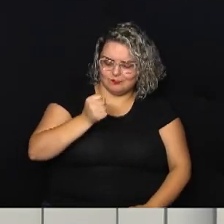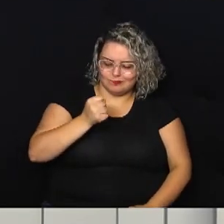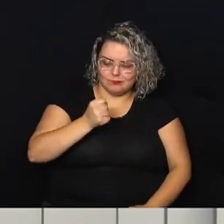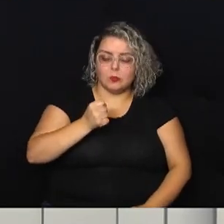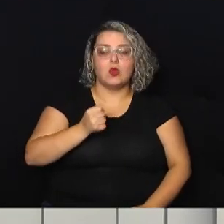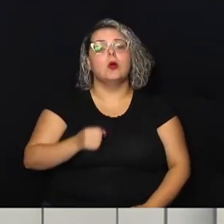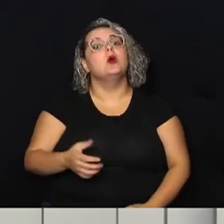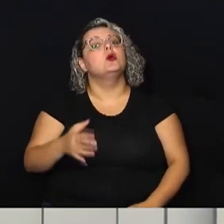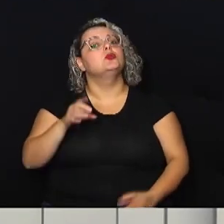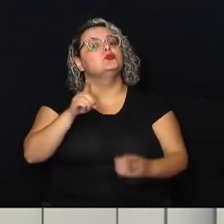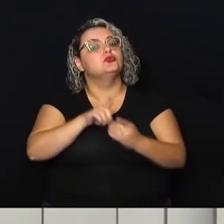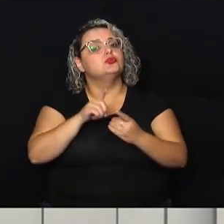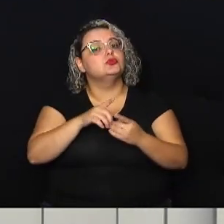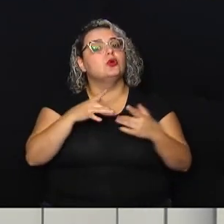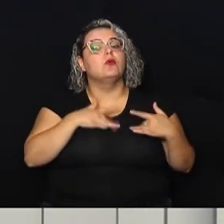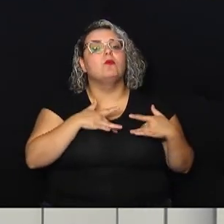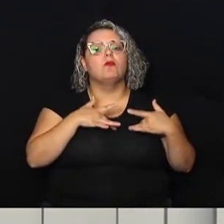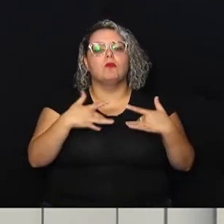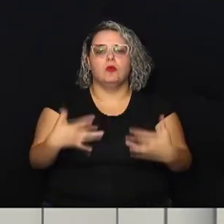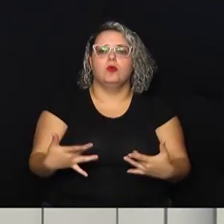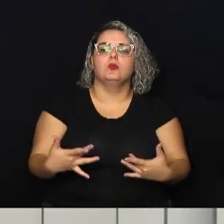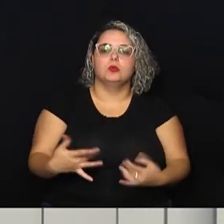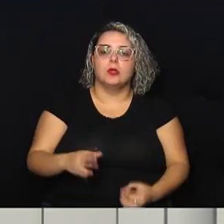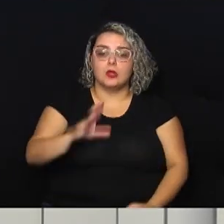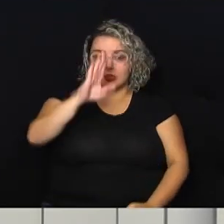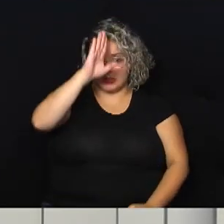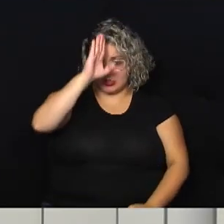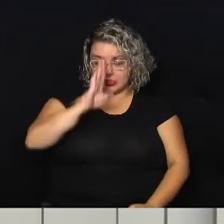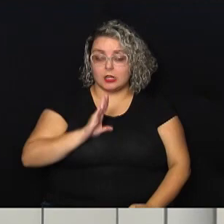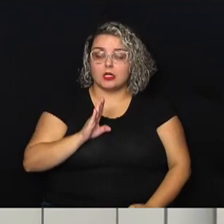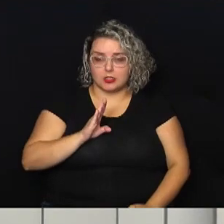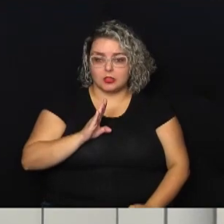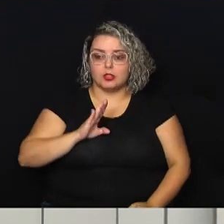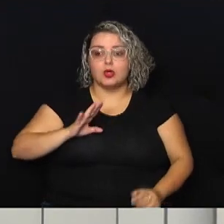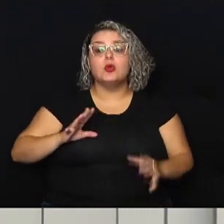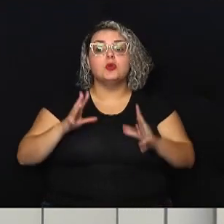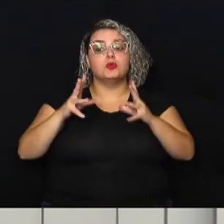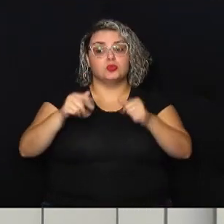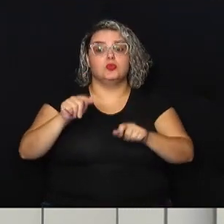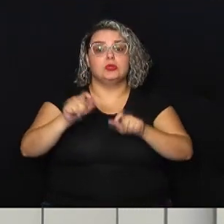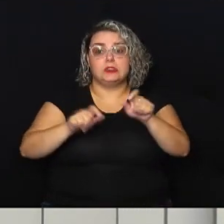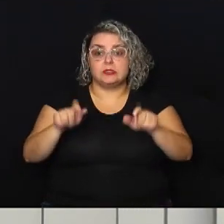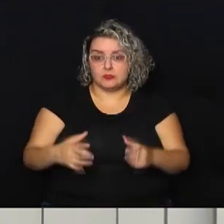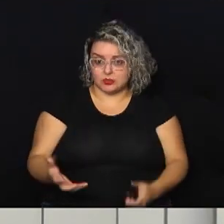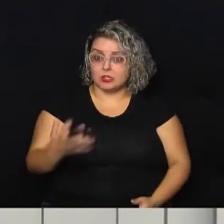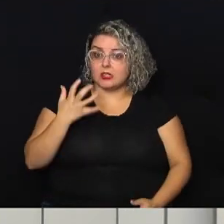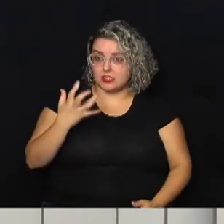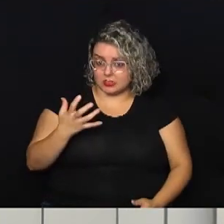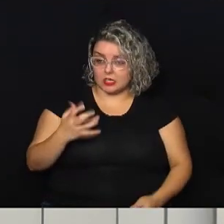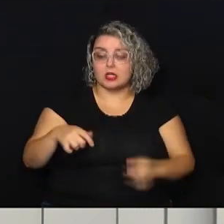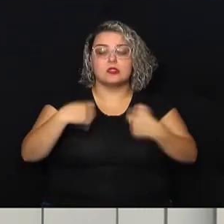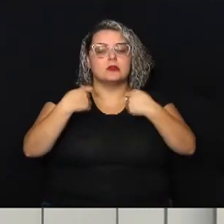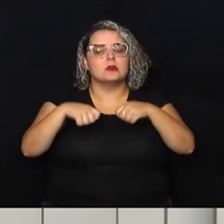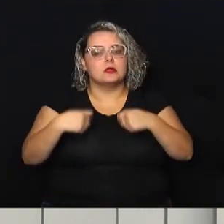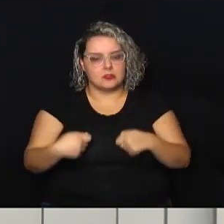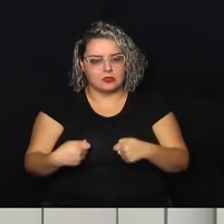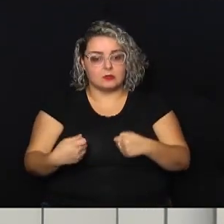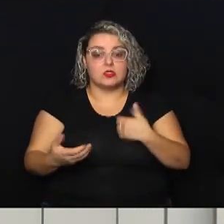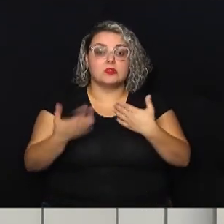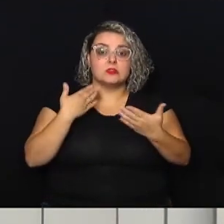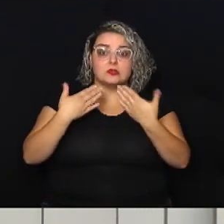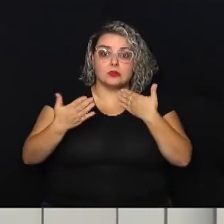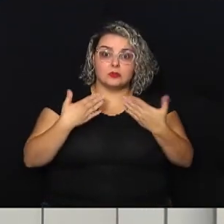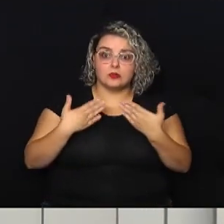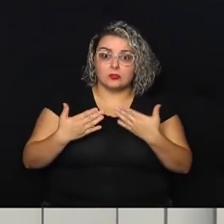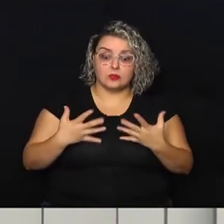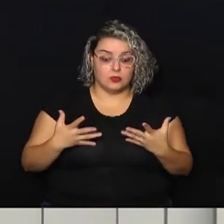de forma voluntária e gratuitamente todas as pessoas que querem e precisam conversar